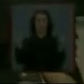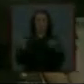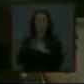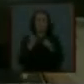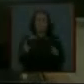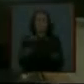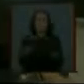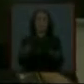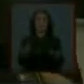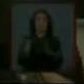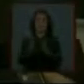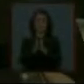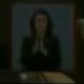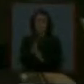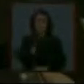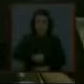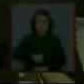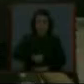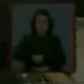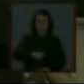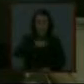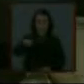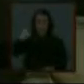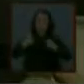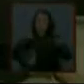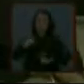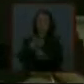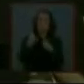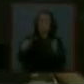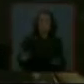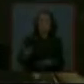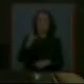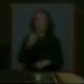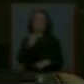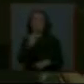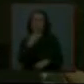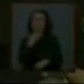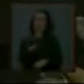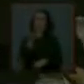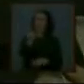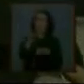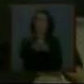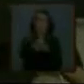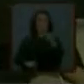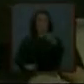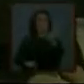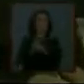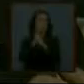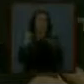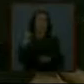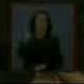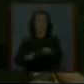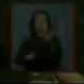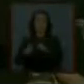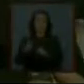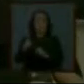para, por exemplo, a Igreja Católica protestar por isso, ou dizer que não se deve votar no Partido Socialista, porque o Partido